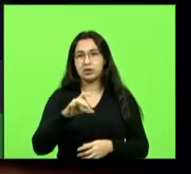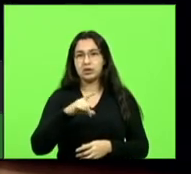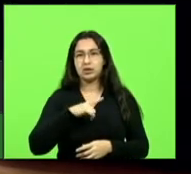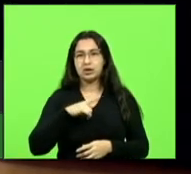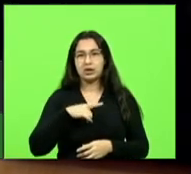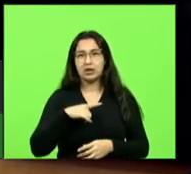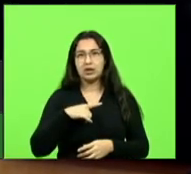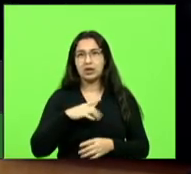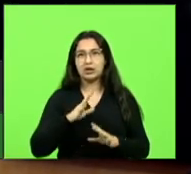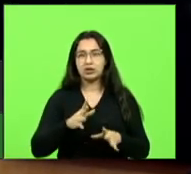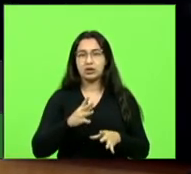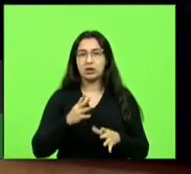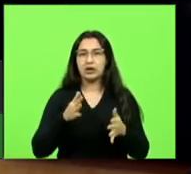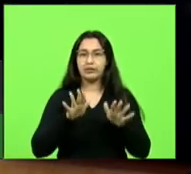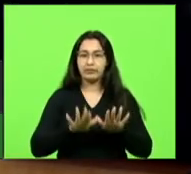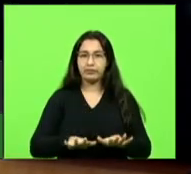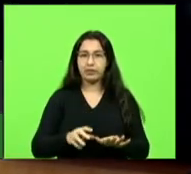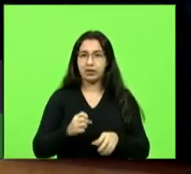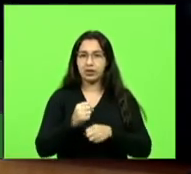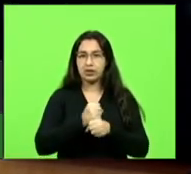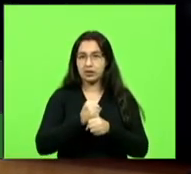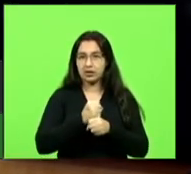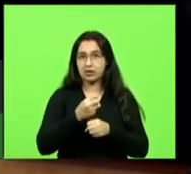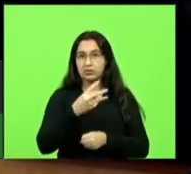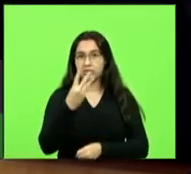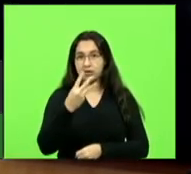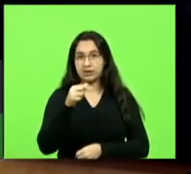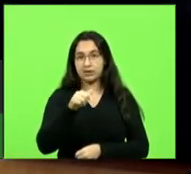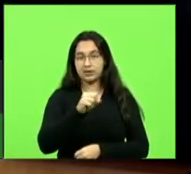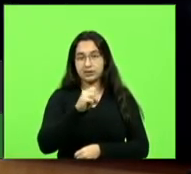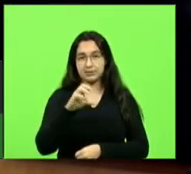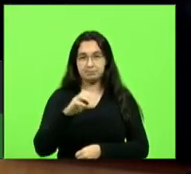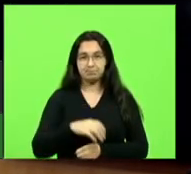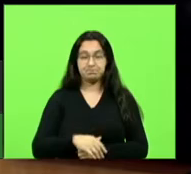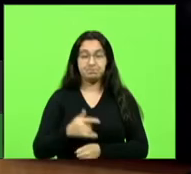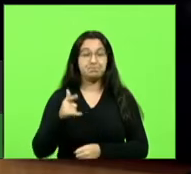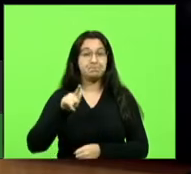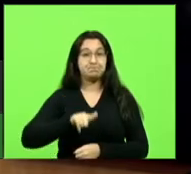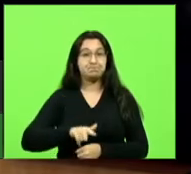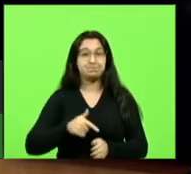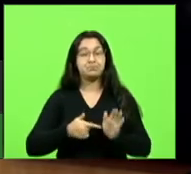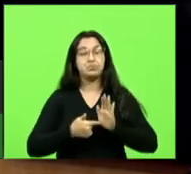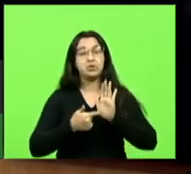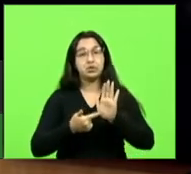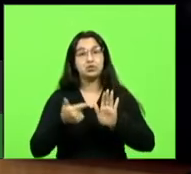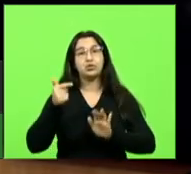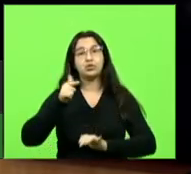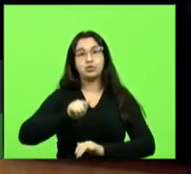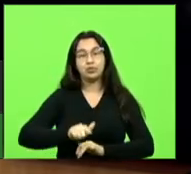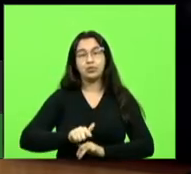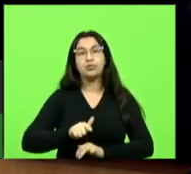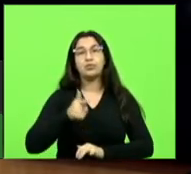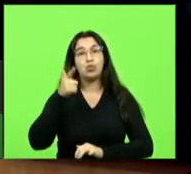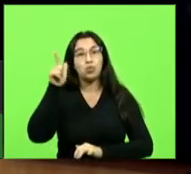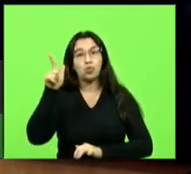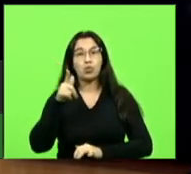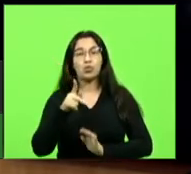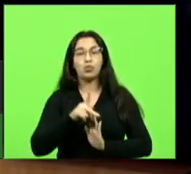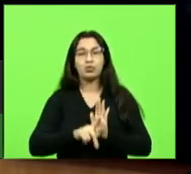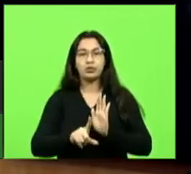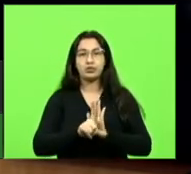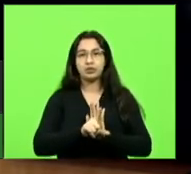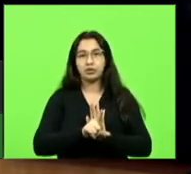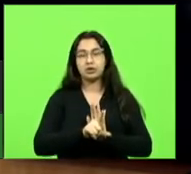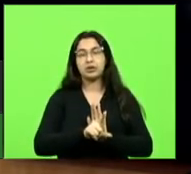3 anos no Estado. E, da mesma forma, nós apresentamos agora, recentemente, outro projeto de lei